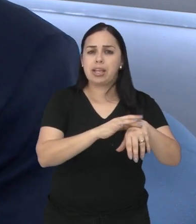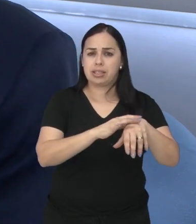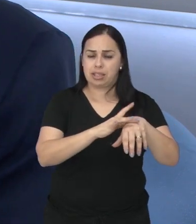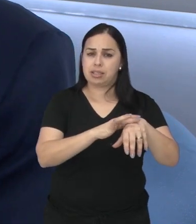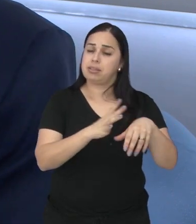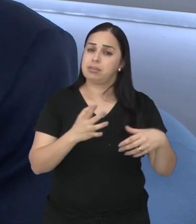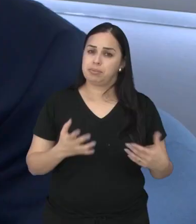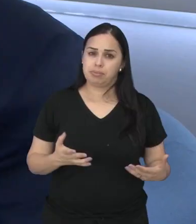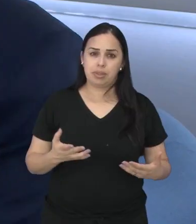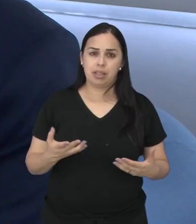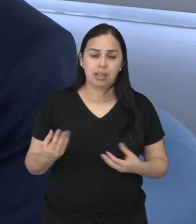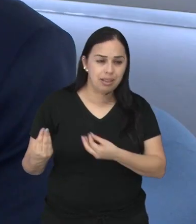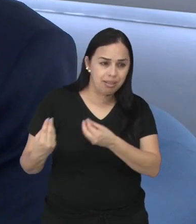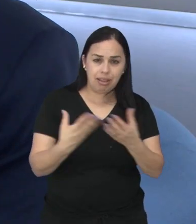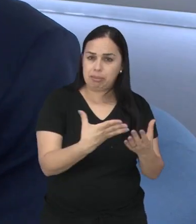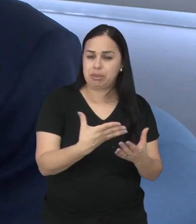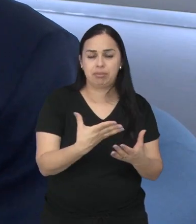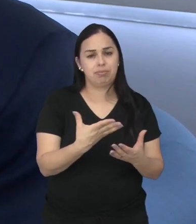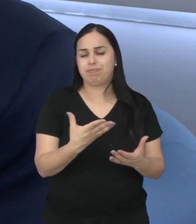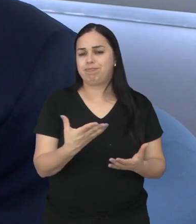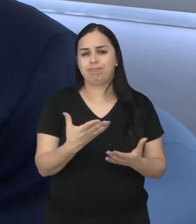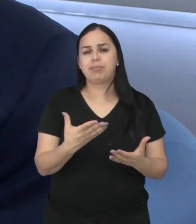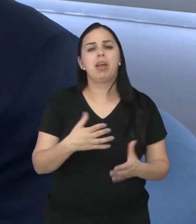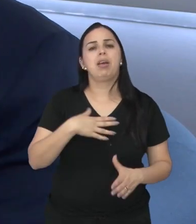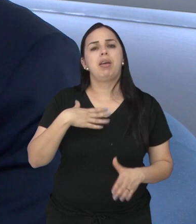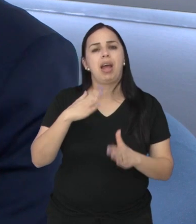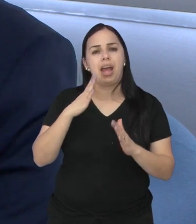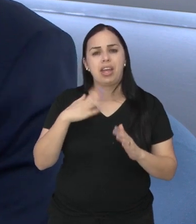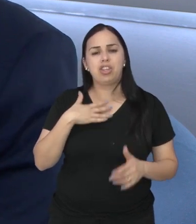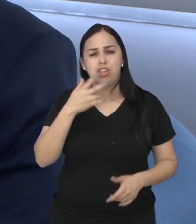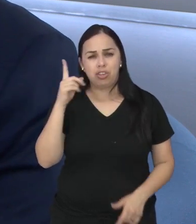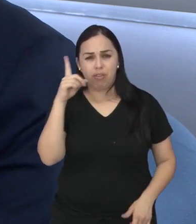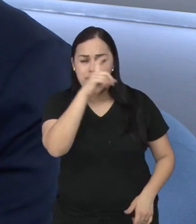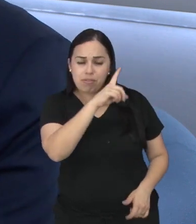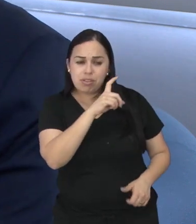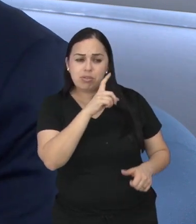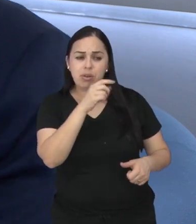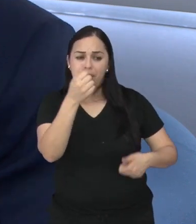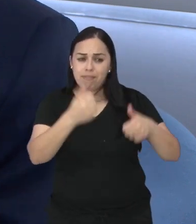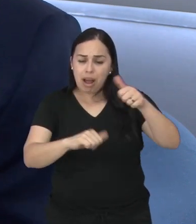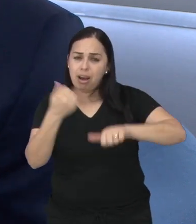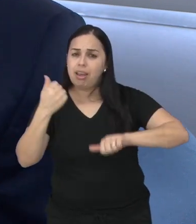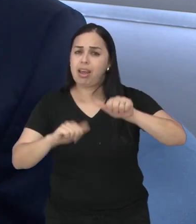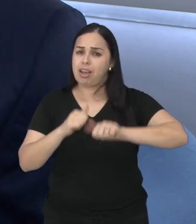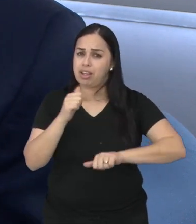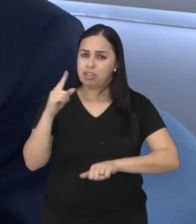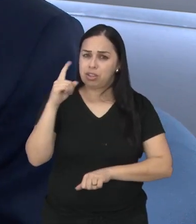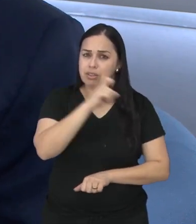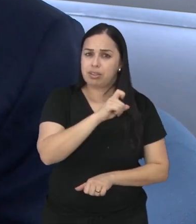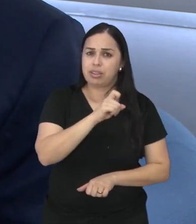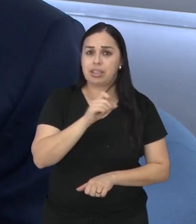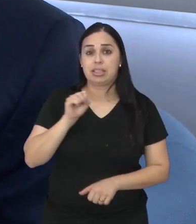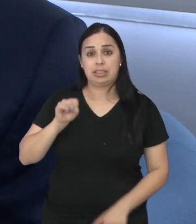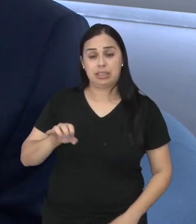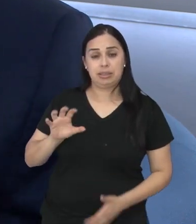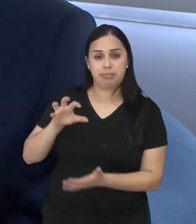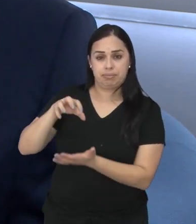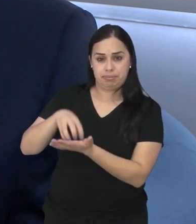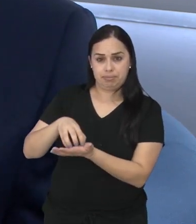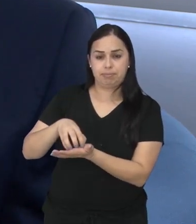tempos de pandemia. Estamos ainda numa situação difícil, que é difícil avaliar essas novas doenças. Então, ele